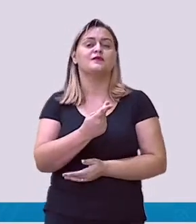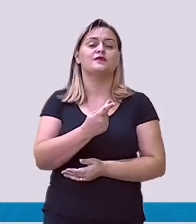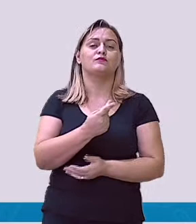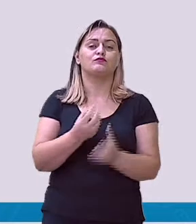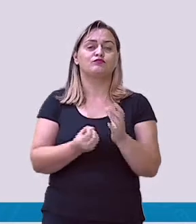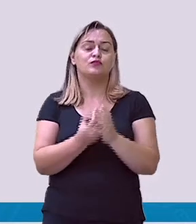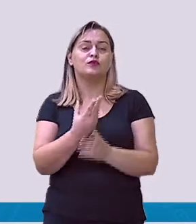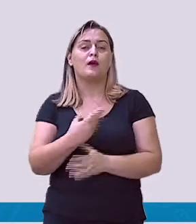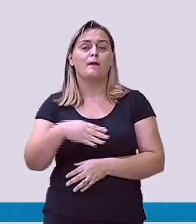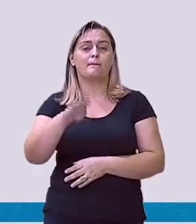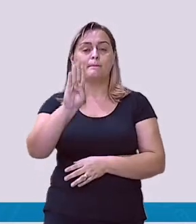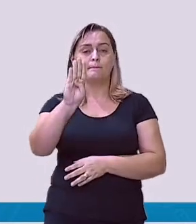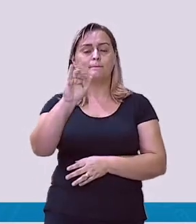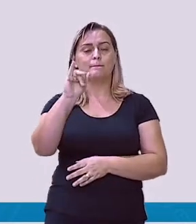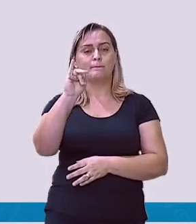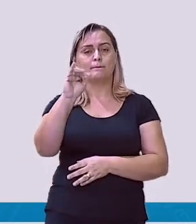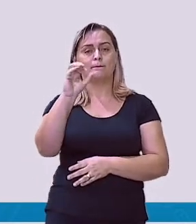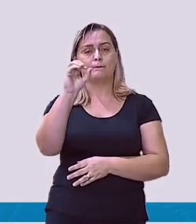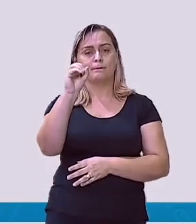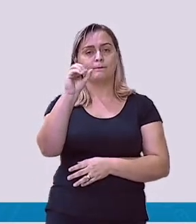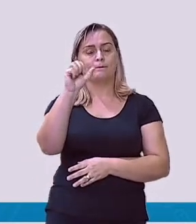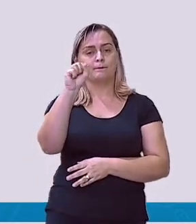elas é